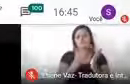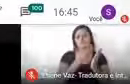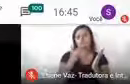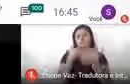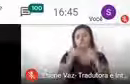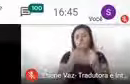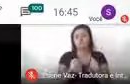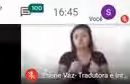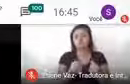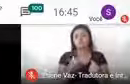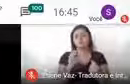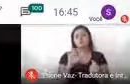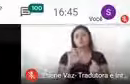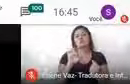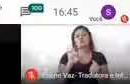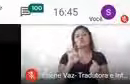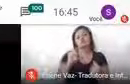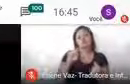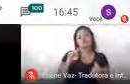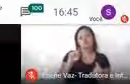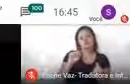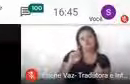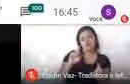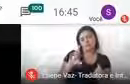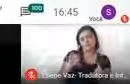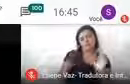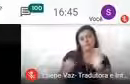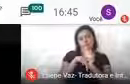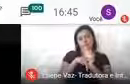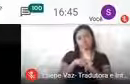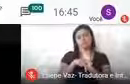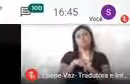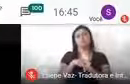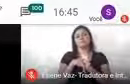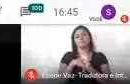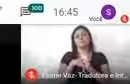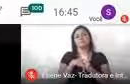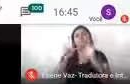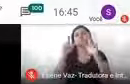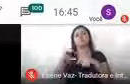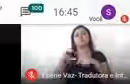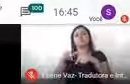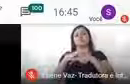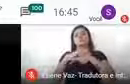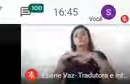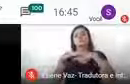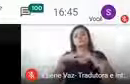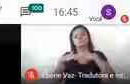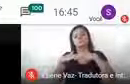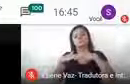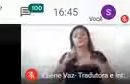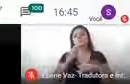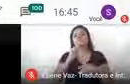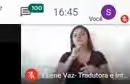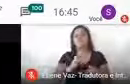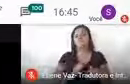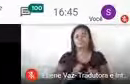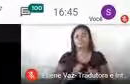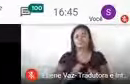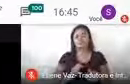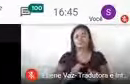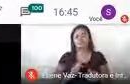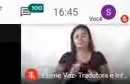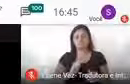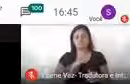em andamento, né? É coordenado por mim, aí no, na UFRA, no campus de